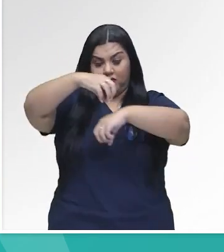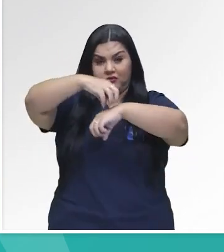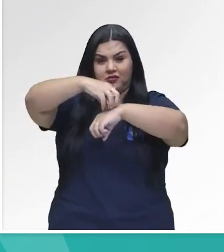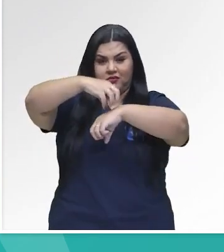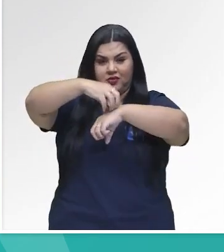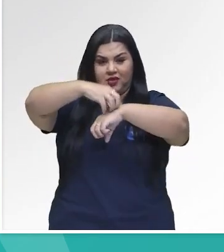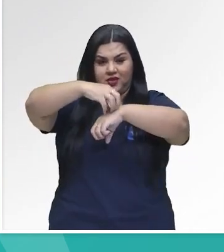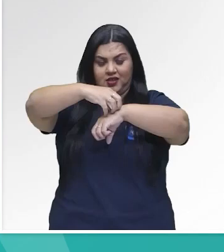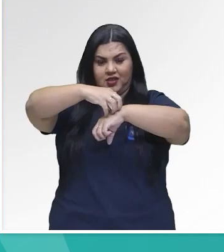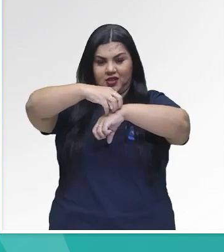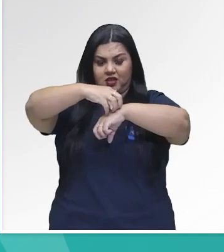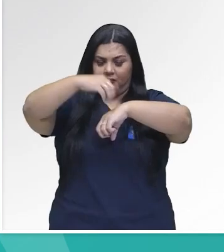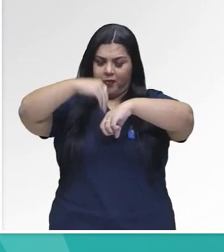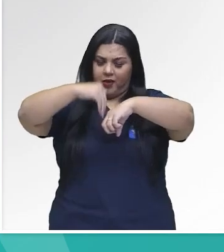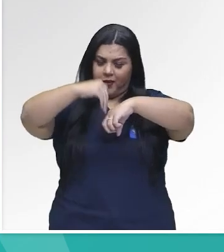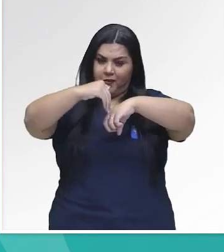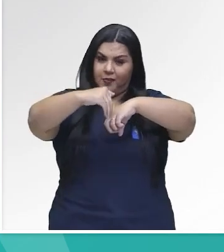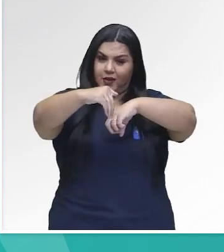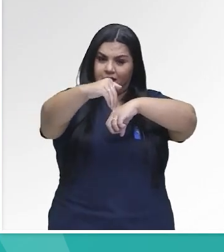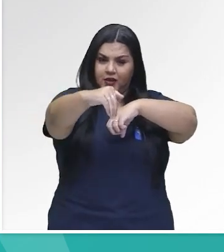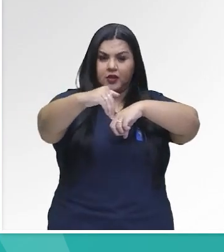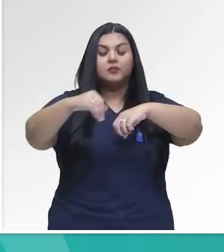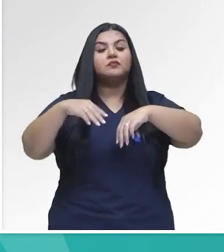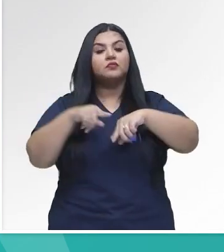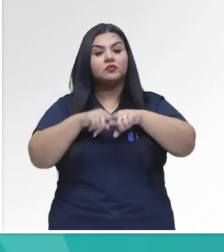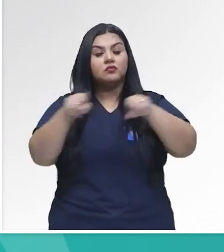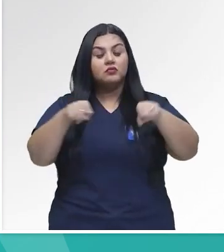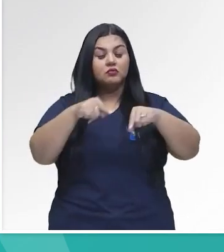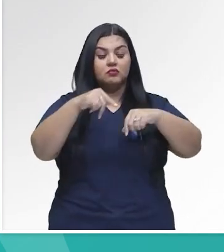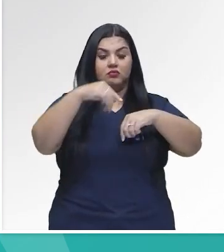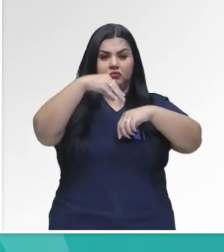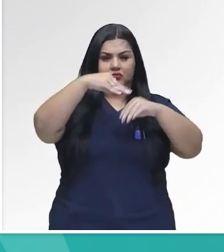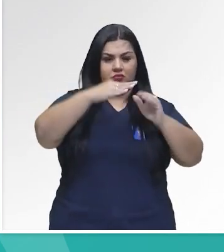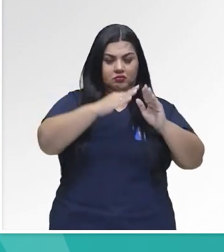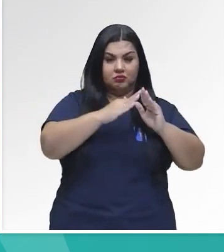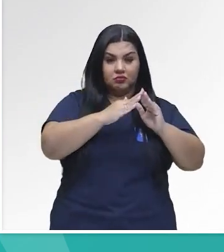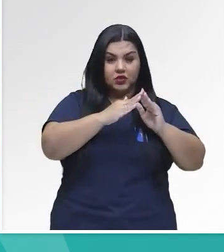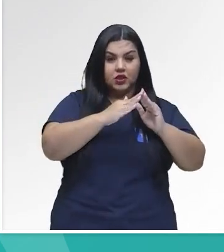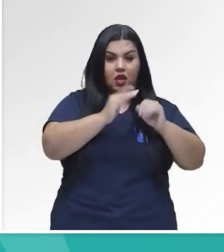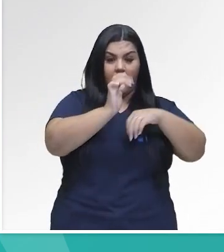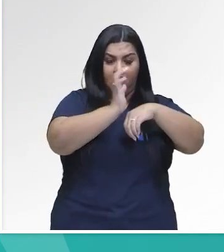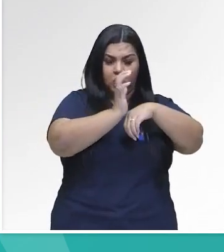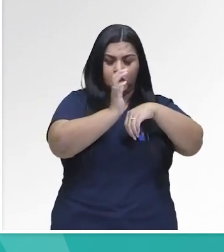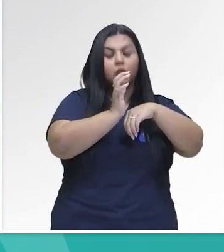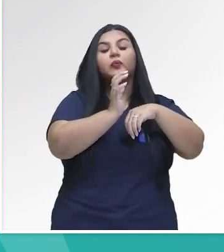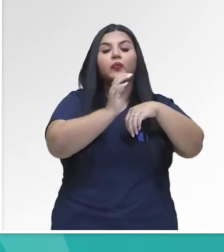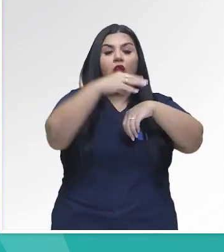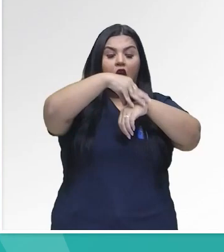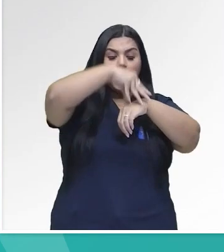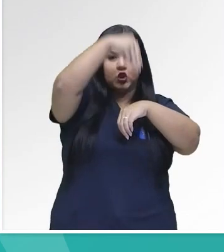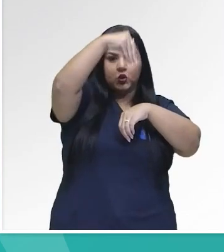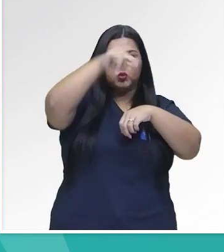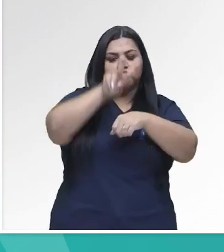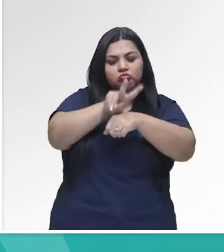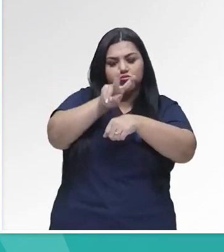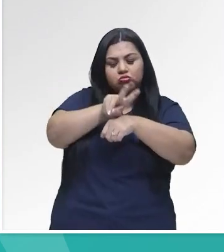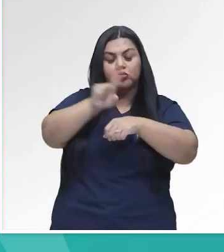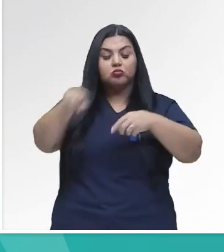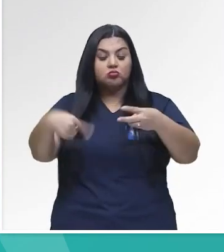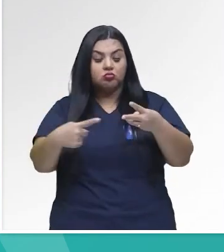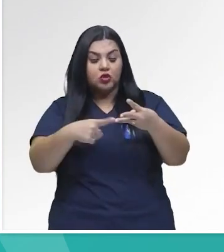peões, né? As torres que protegem esse exército, os